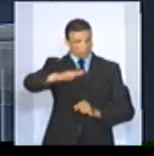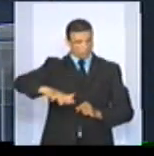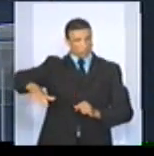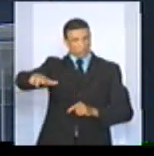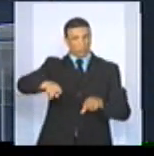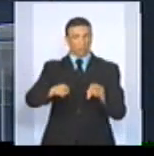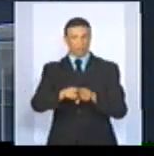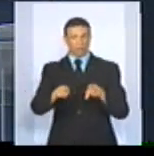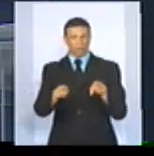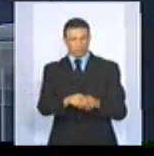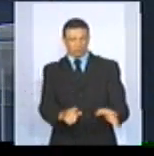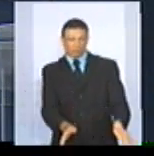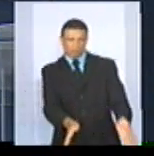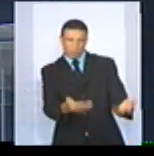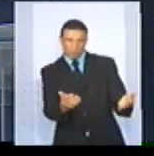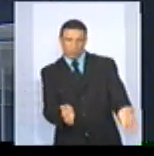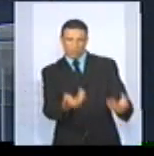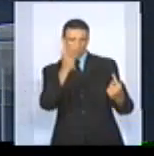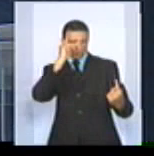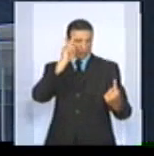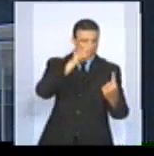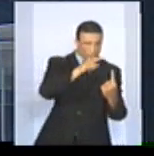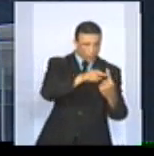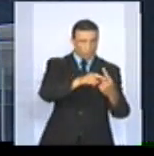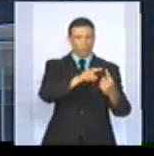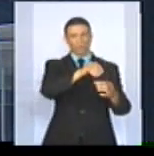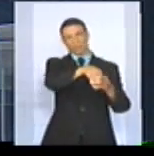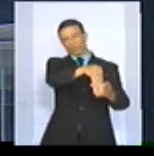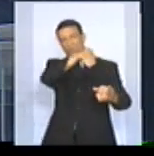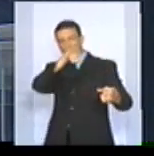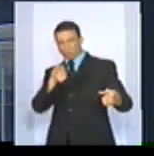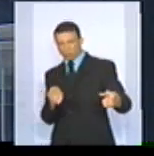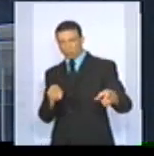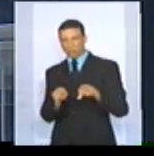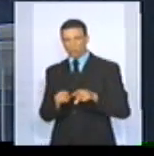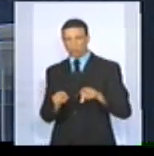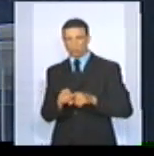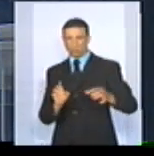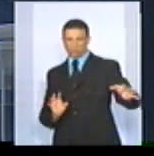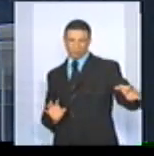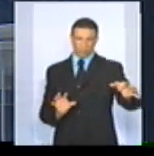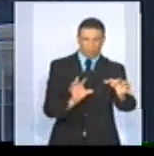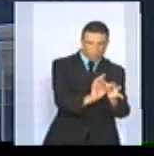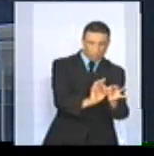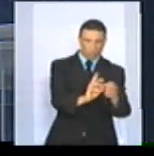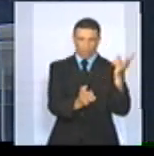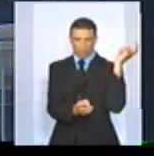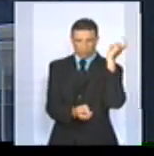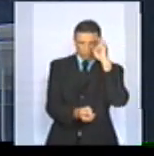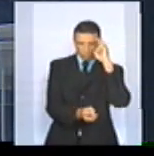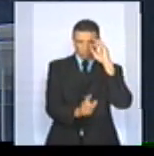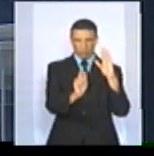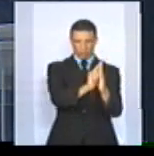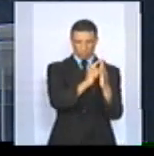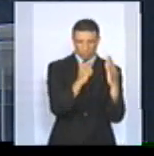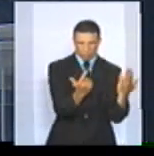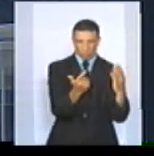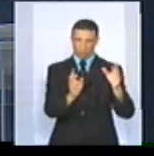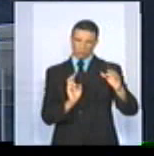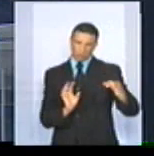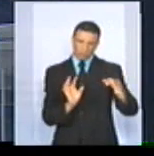produção independente, que objetiva a sua divulgação, e a regionalização da produção cultural, artística e jornalística